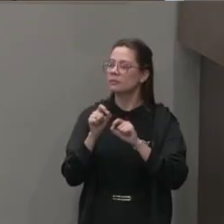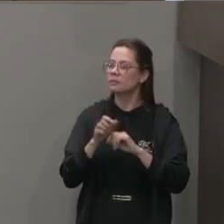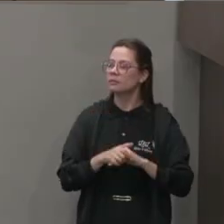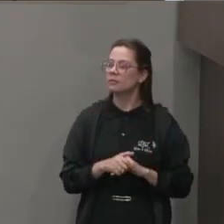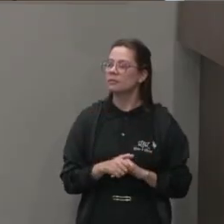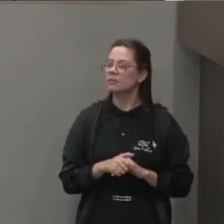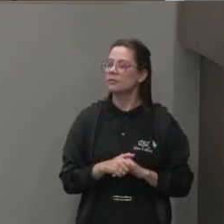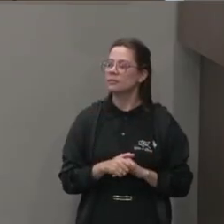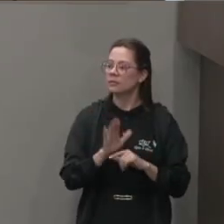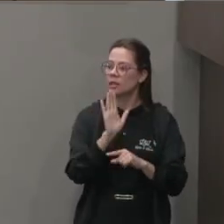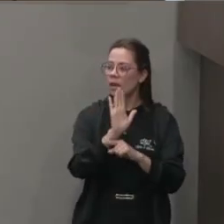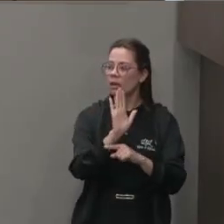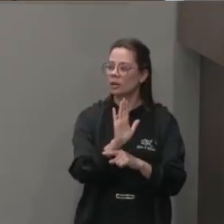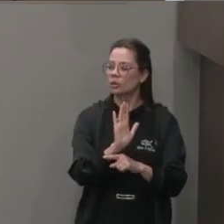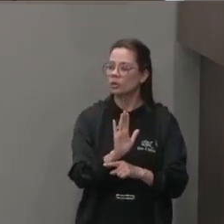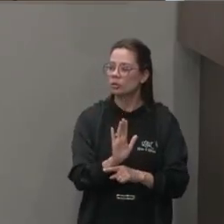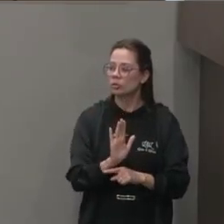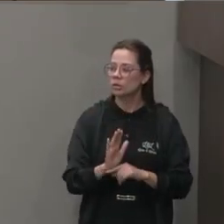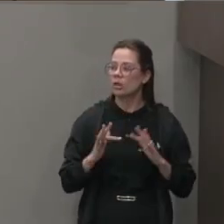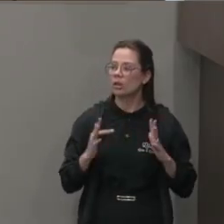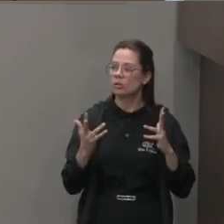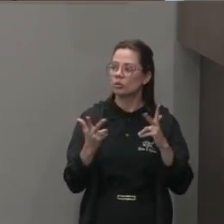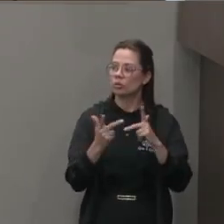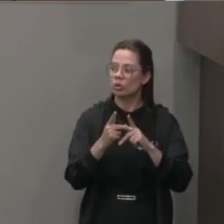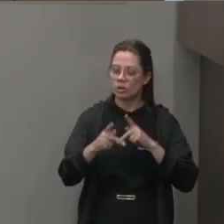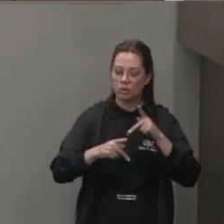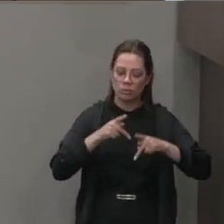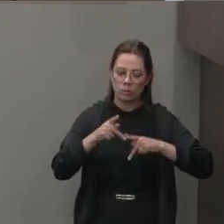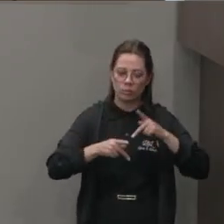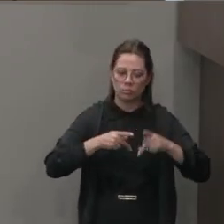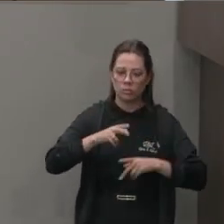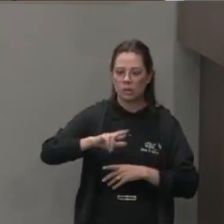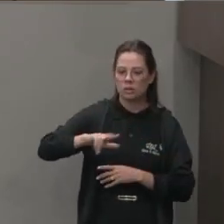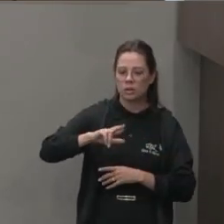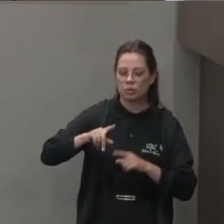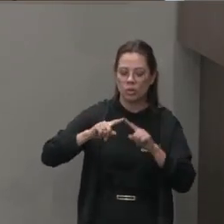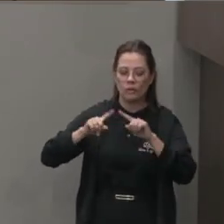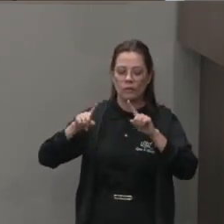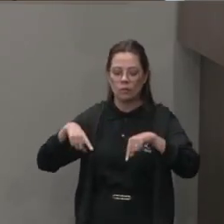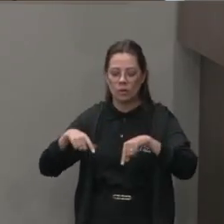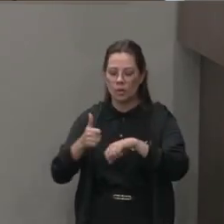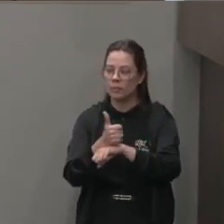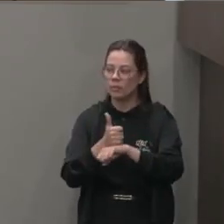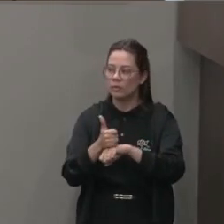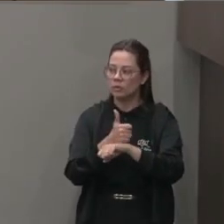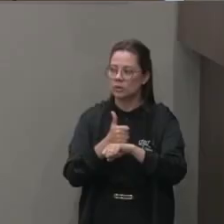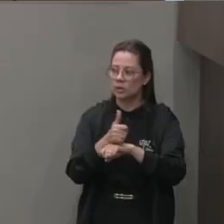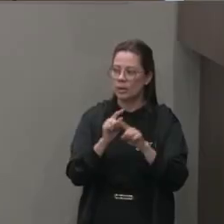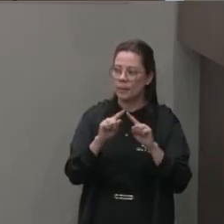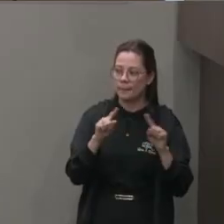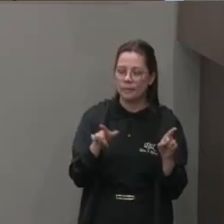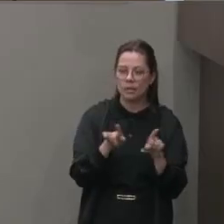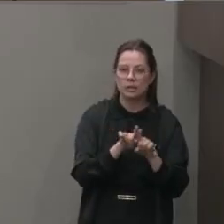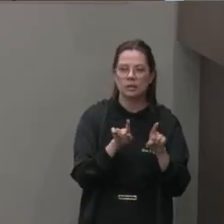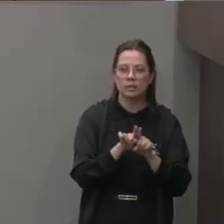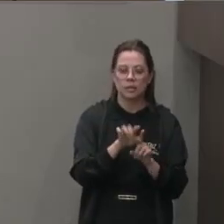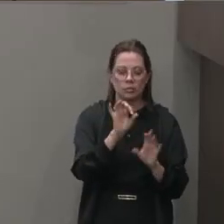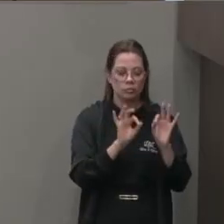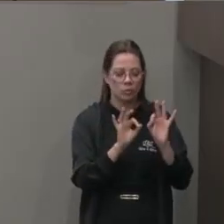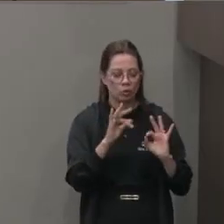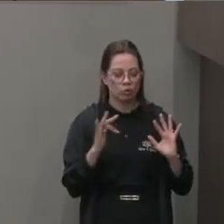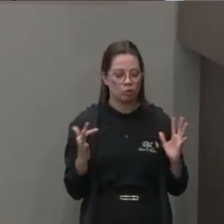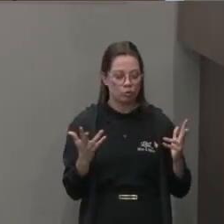vem beneficiar toda a população, não só os servidores, os profissionais, mas também vem beneficiar